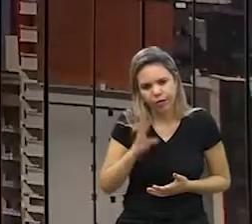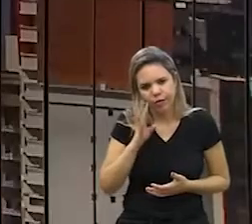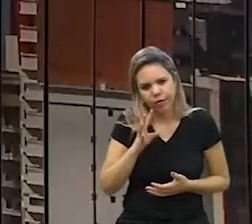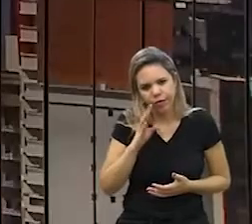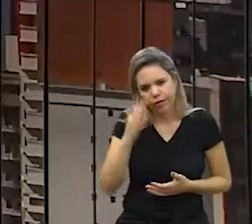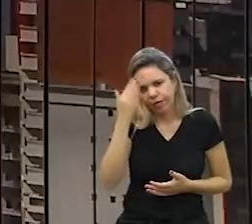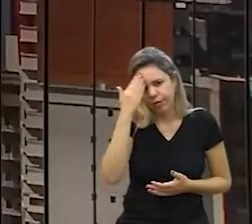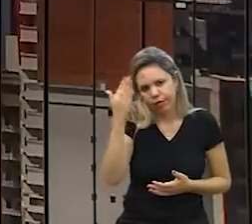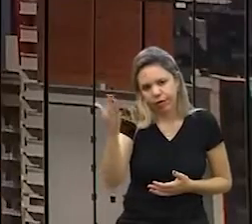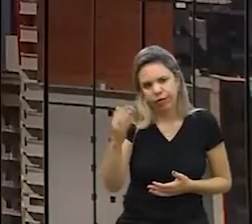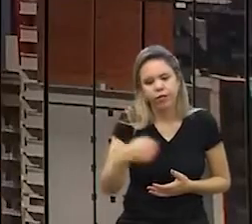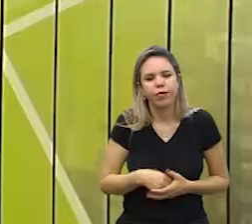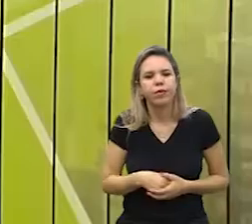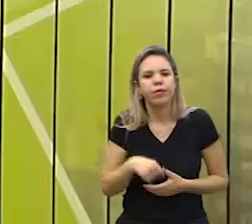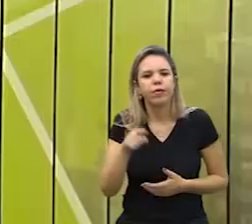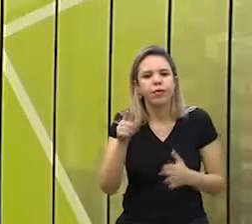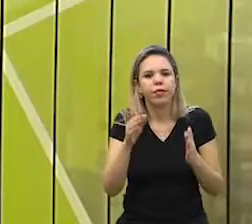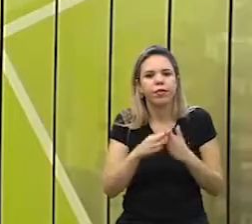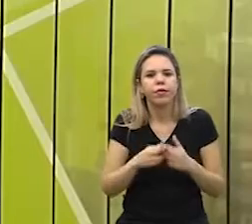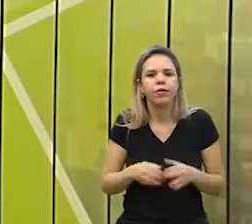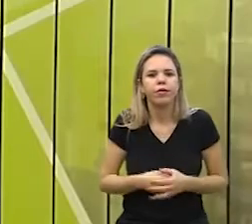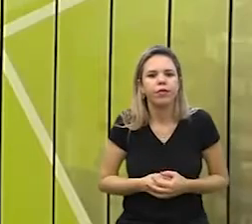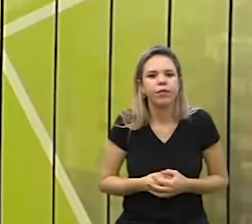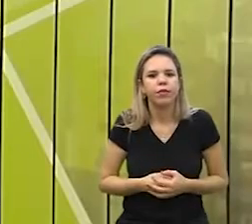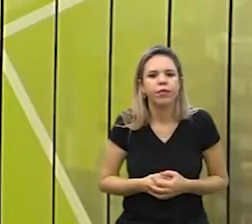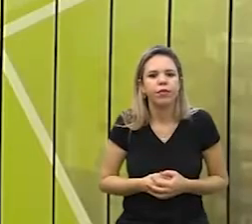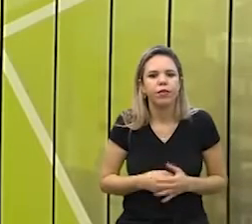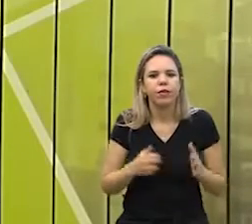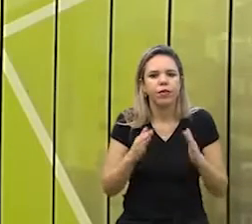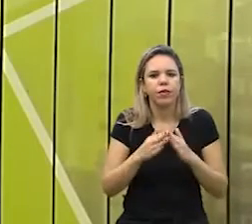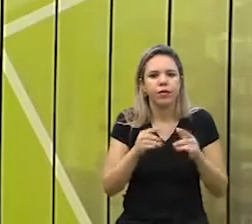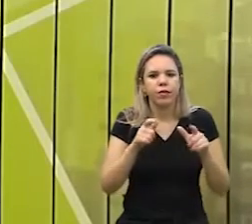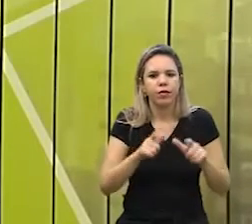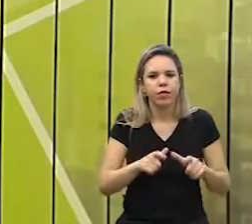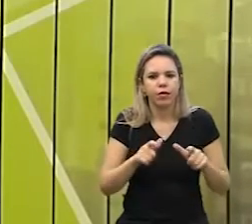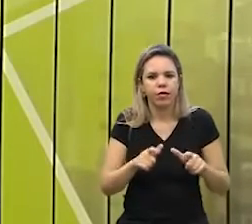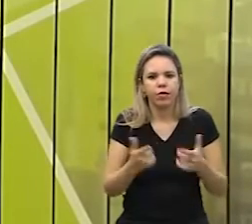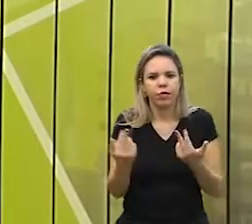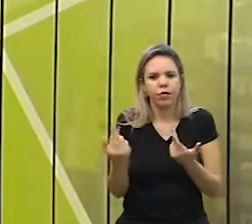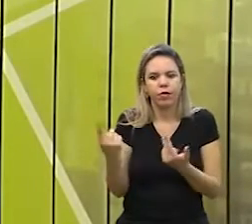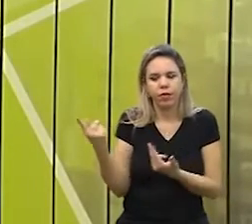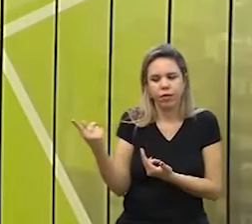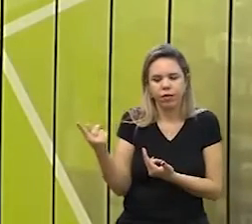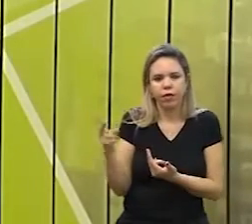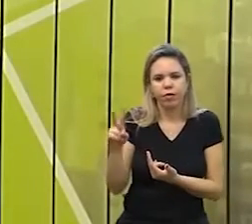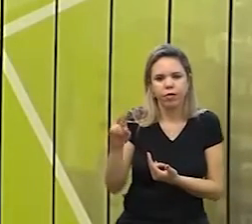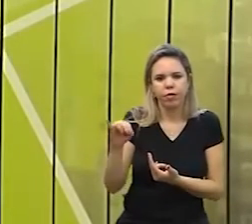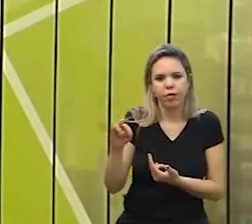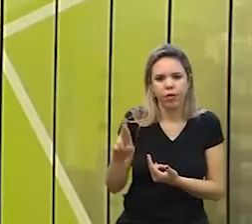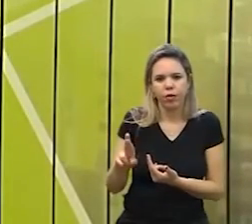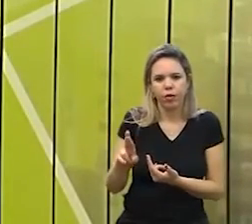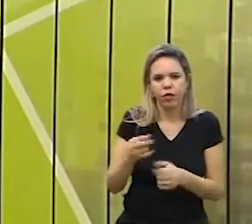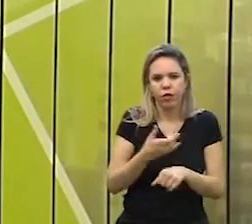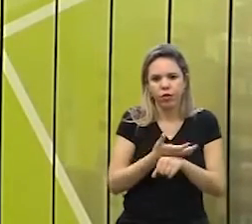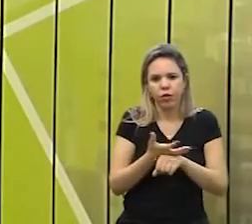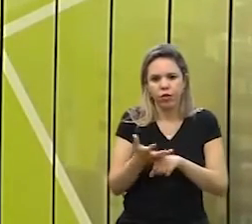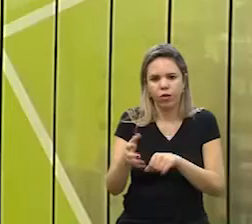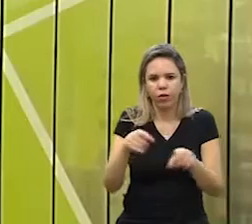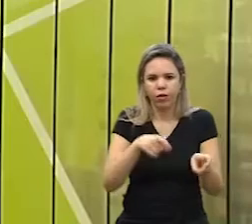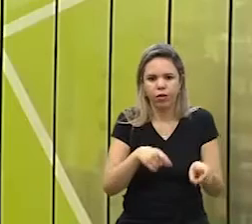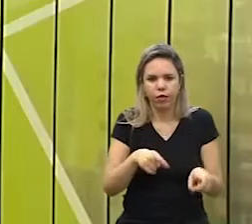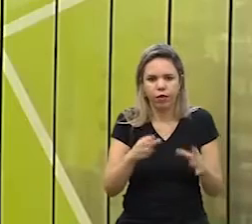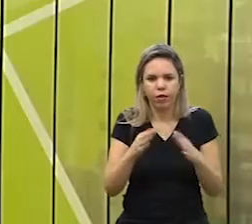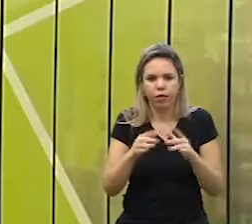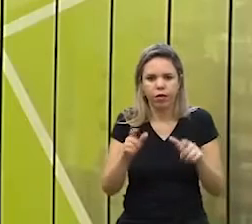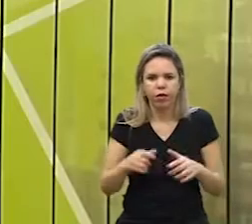Legal, obrigada, Vitor. E para você aí de casa, ó, você que mora em um local como o Vitor, mora num jardim, mora numa